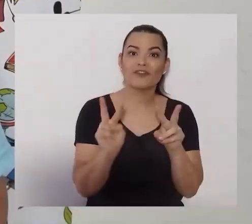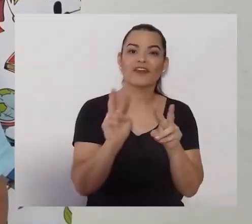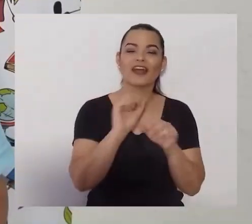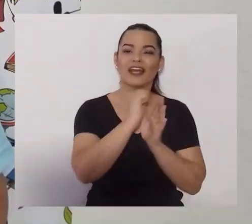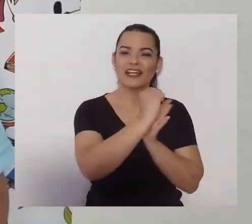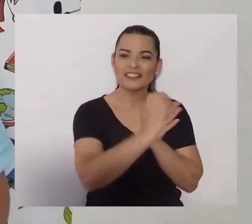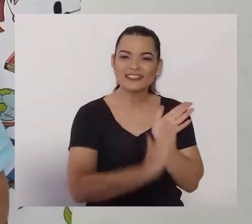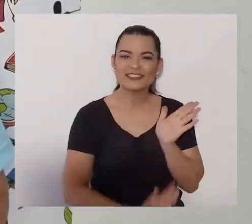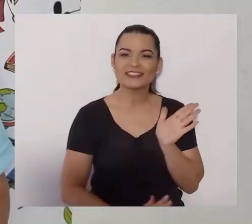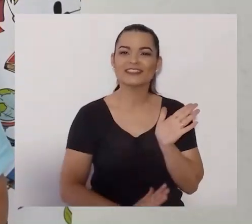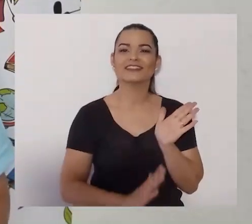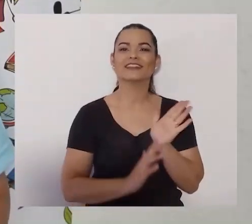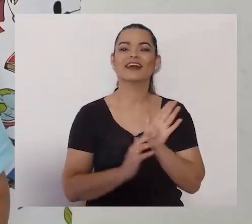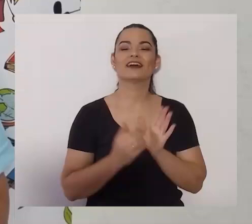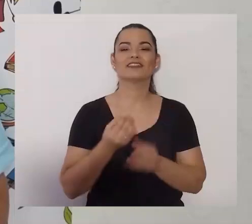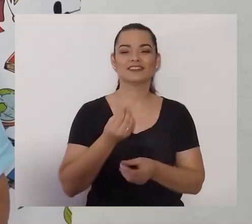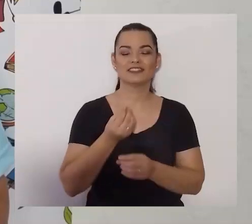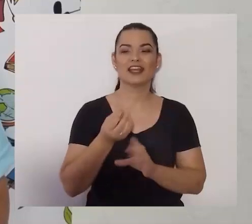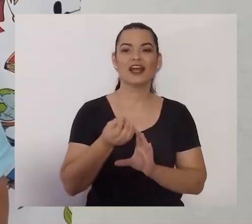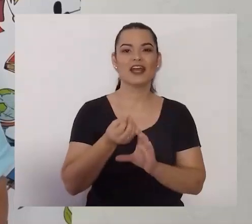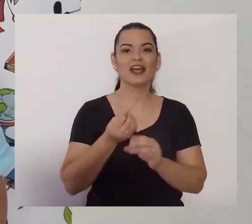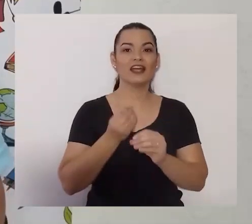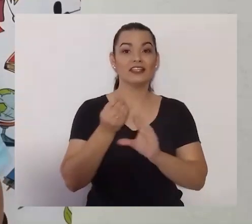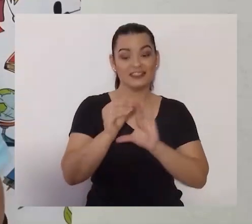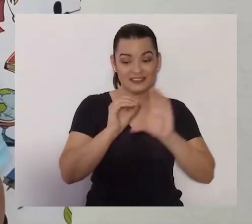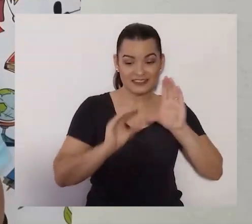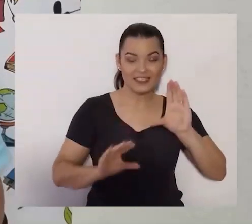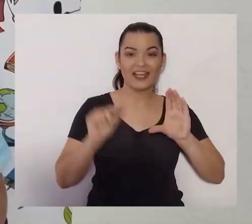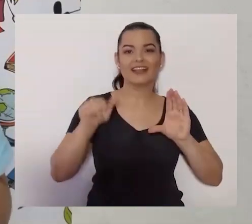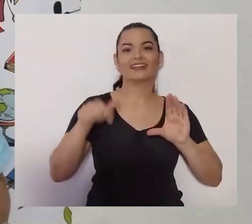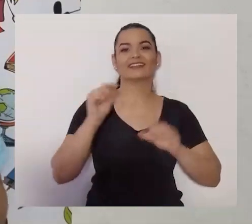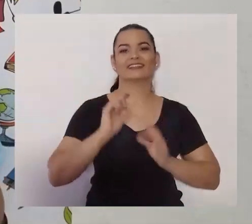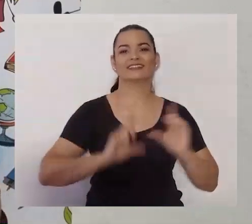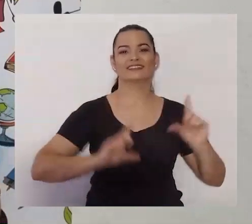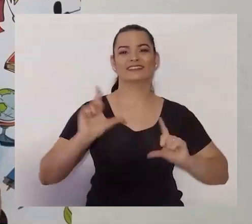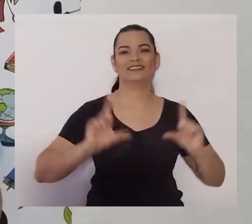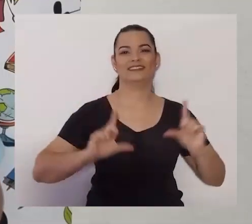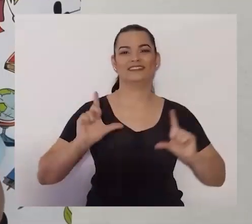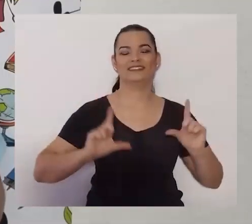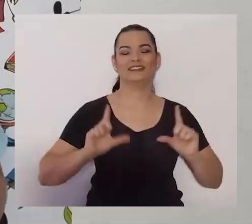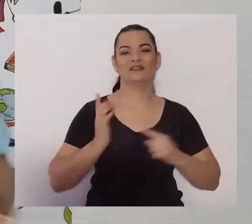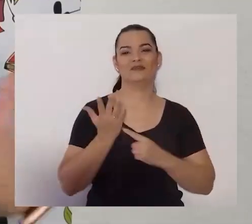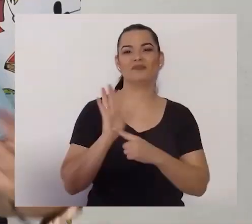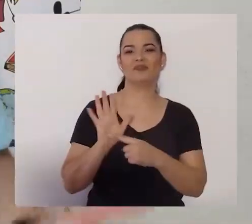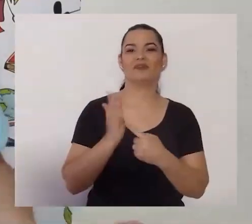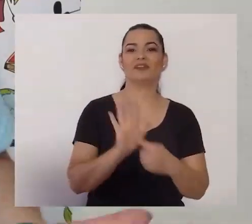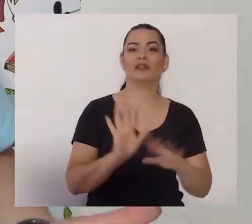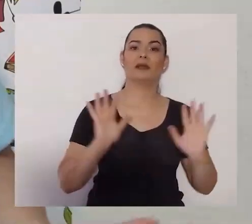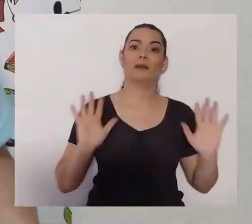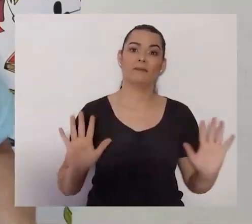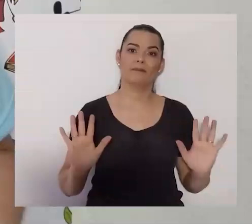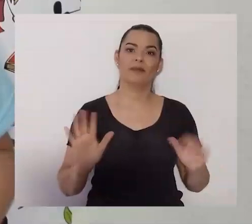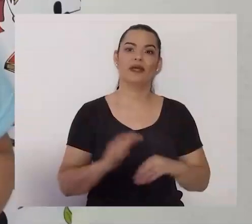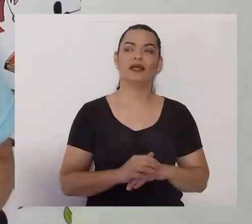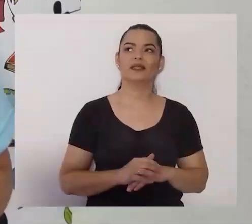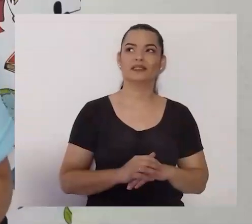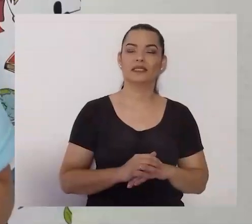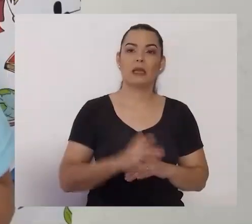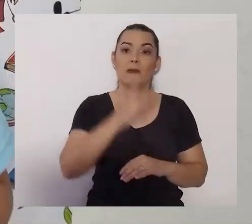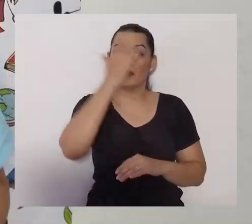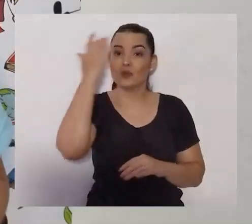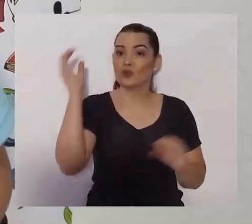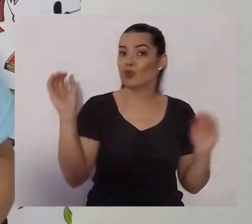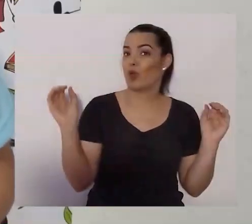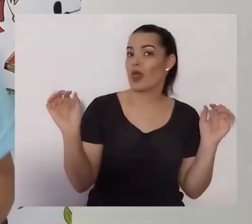as atividades sendo compartilhadas aqui no programa. E ninguém vai ficar sem ver tudo que